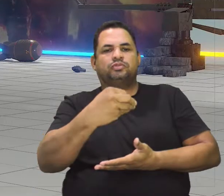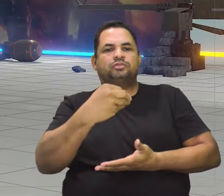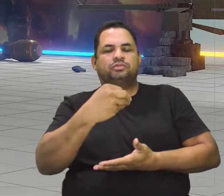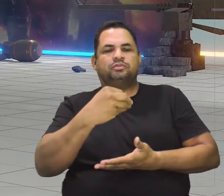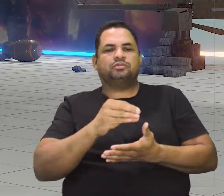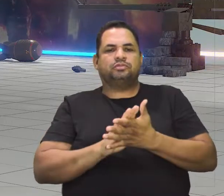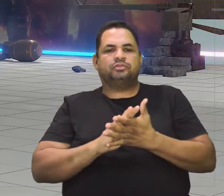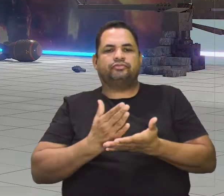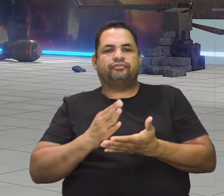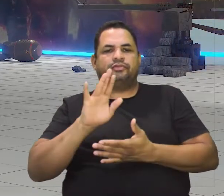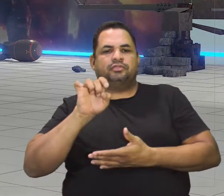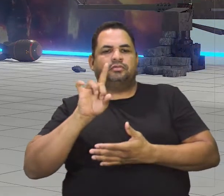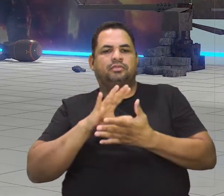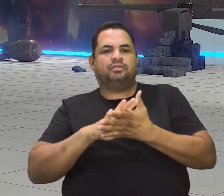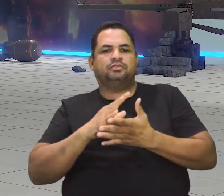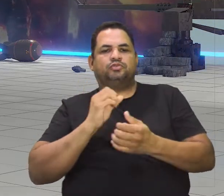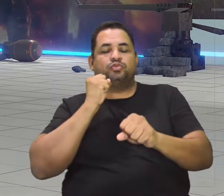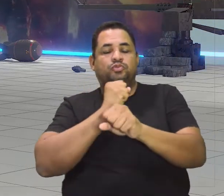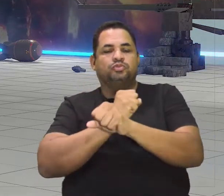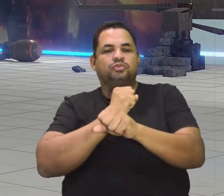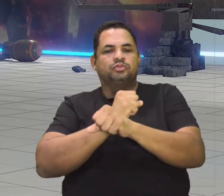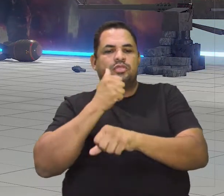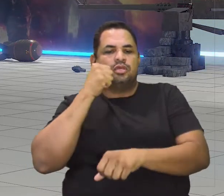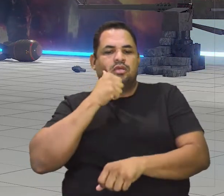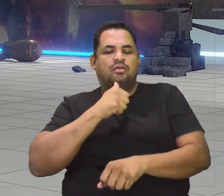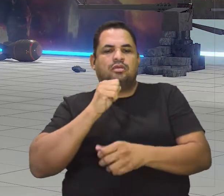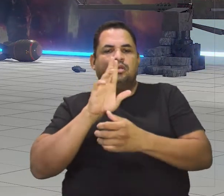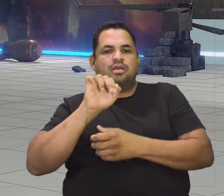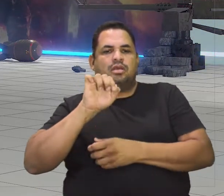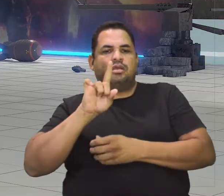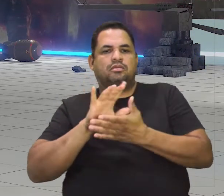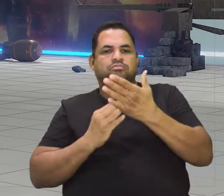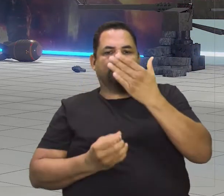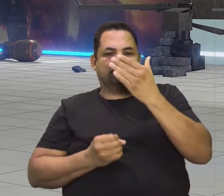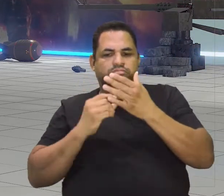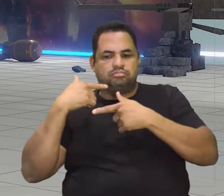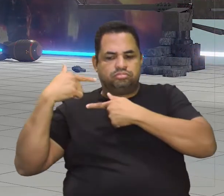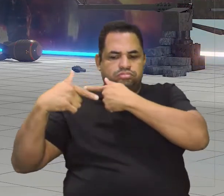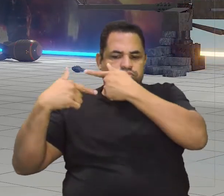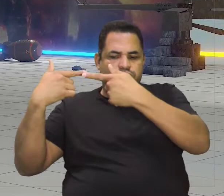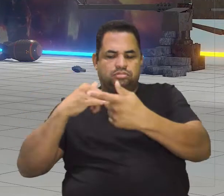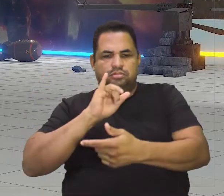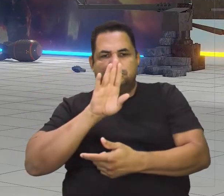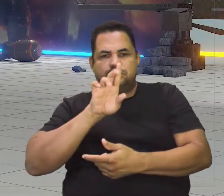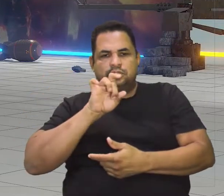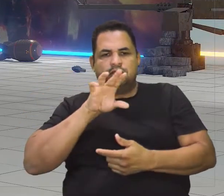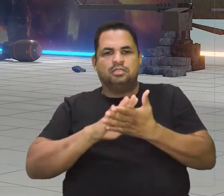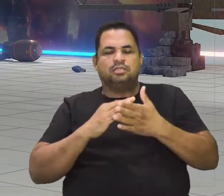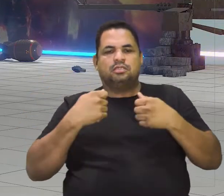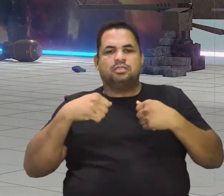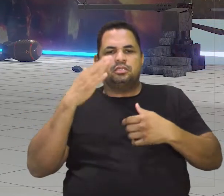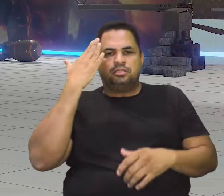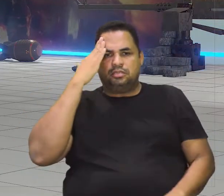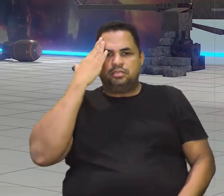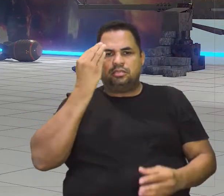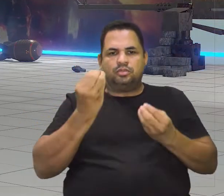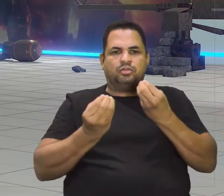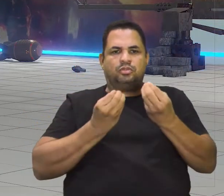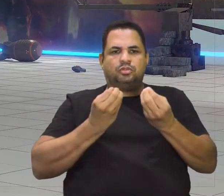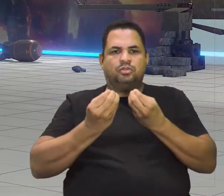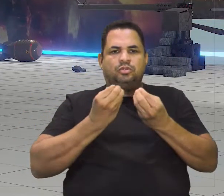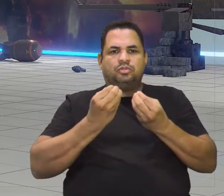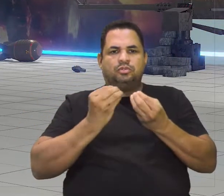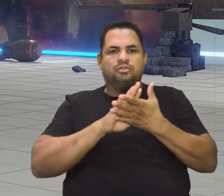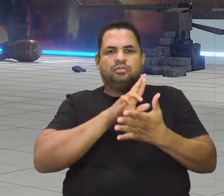Agar, que dá a descendência do Islã. É por isso que vocês precisam entender como essa questão